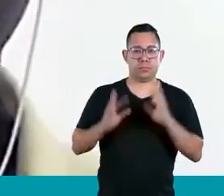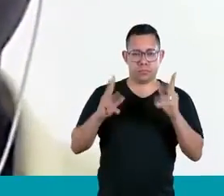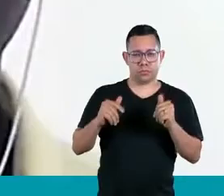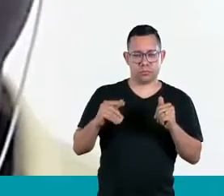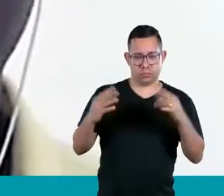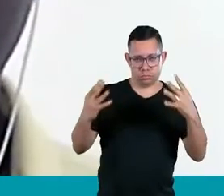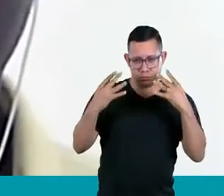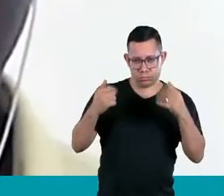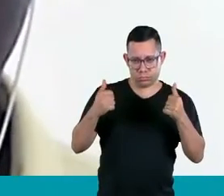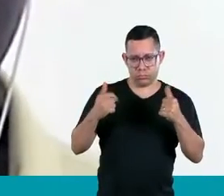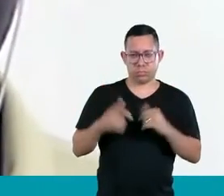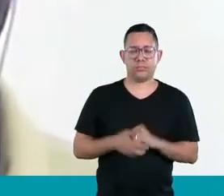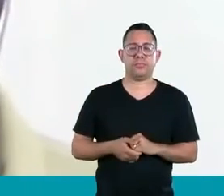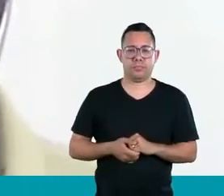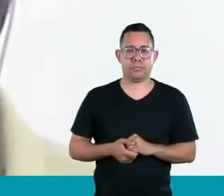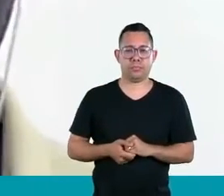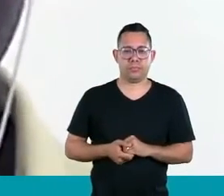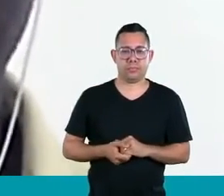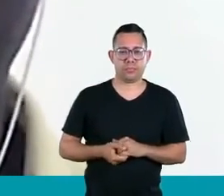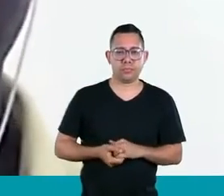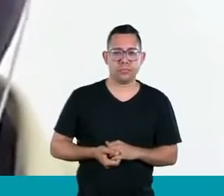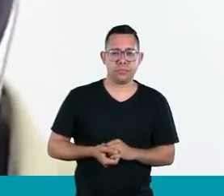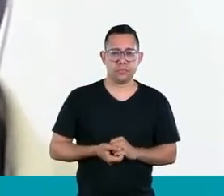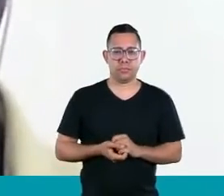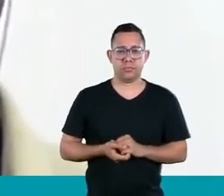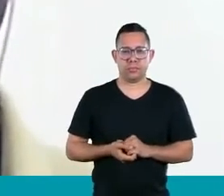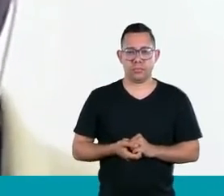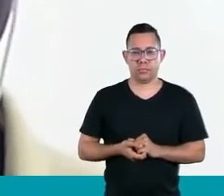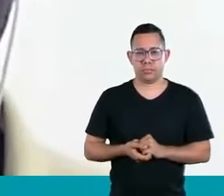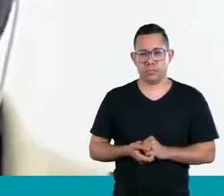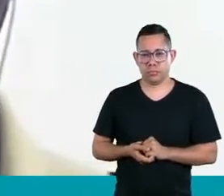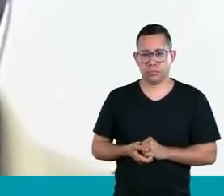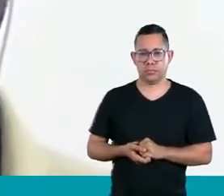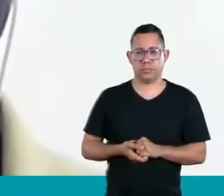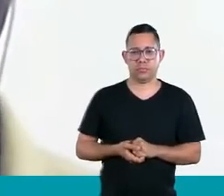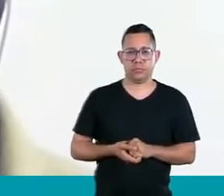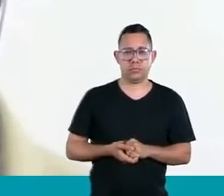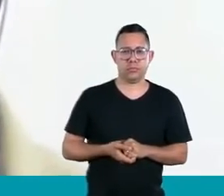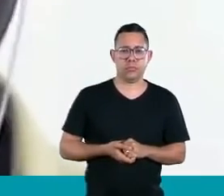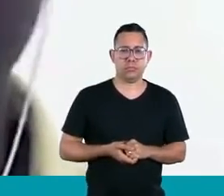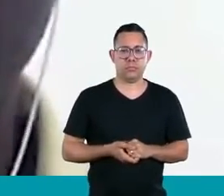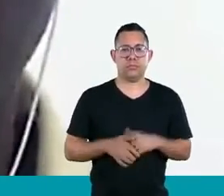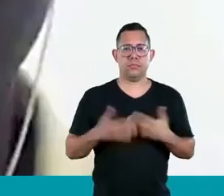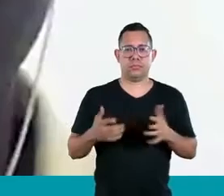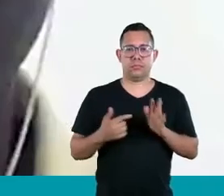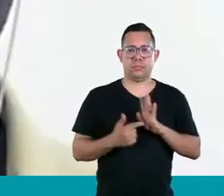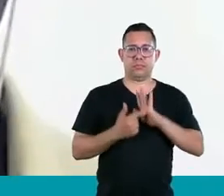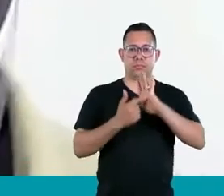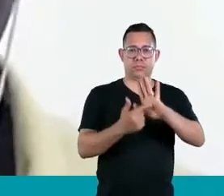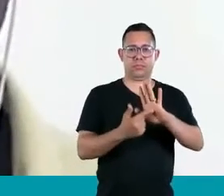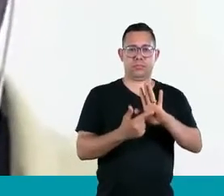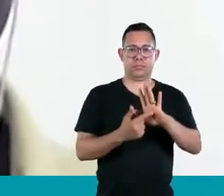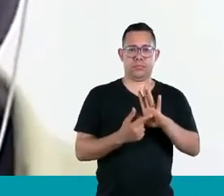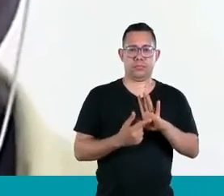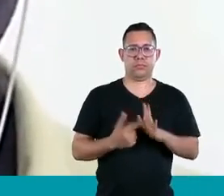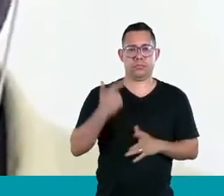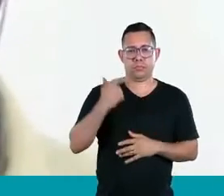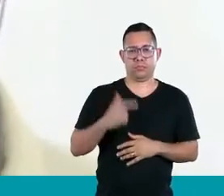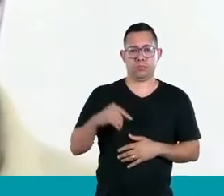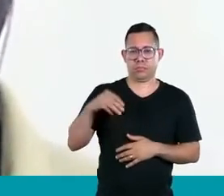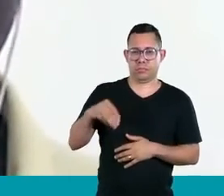ouvindo? Sim, obrigado. Em primeiro lugar, antes de mais nada, deixa eu me apresentar. Eu sou